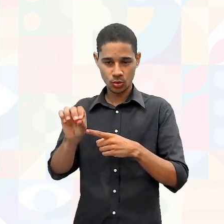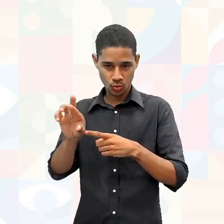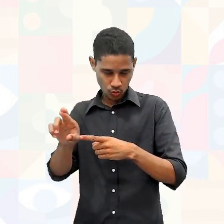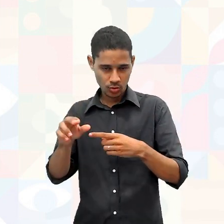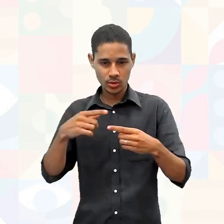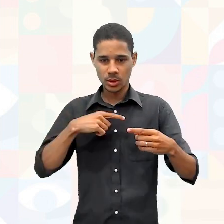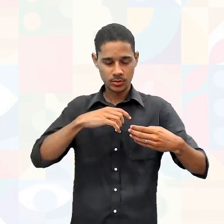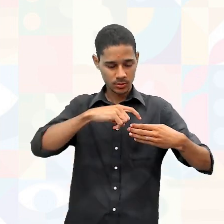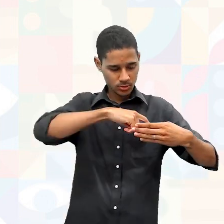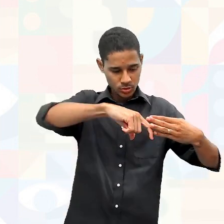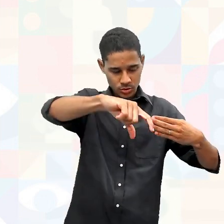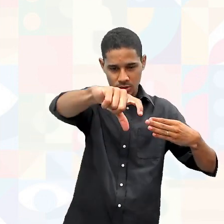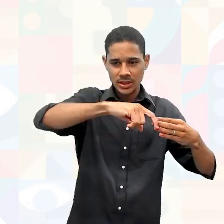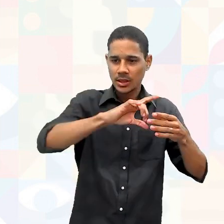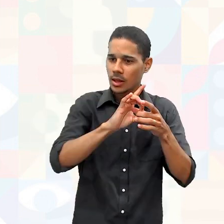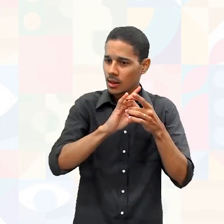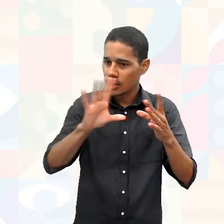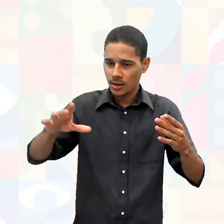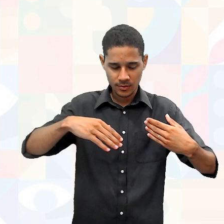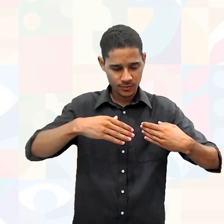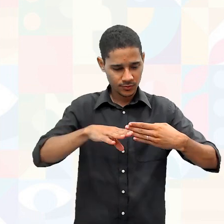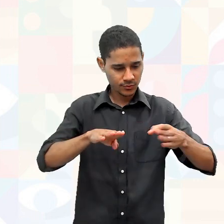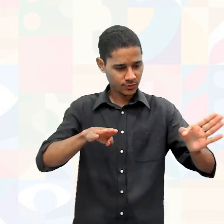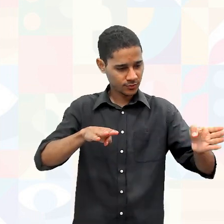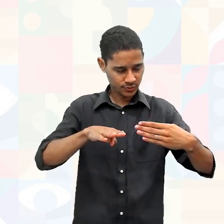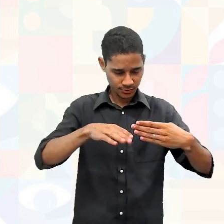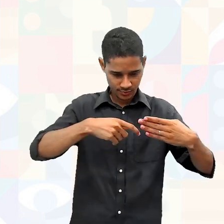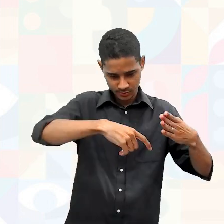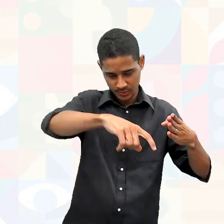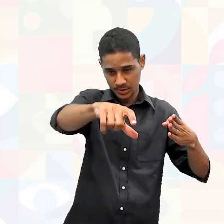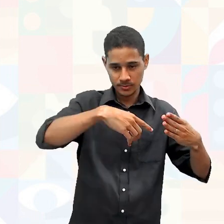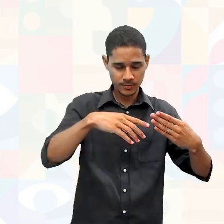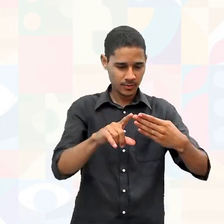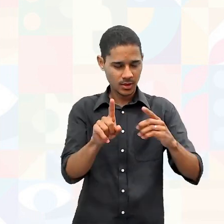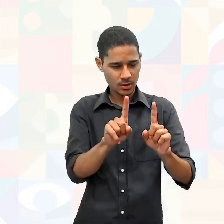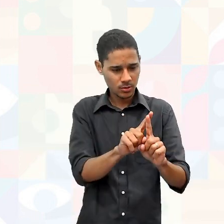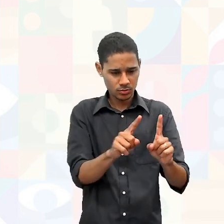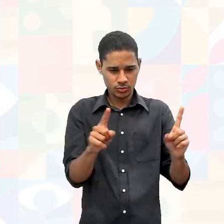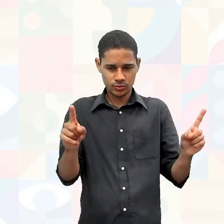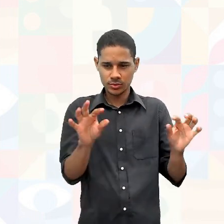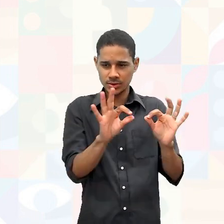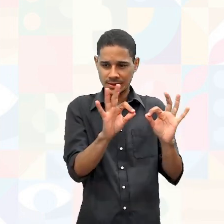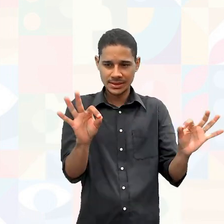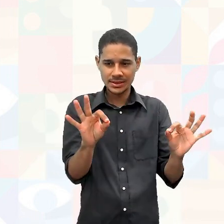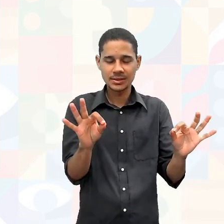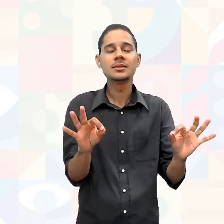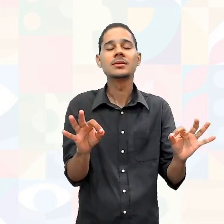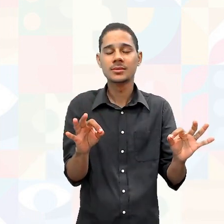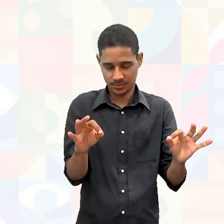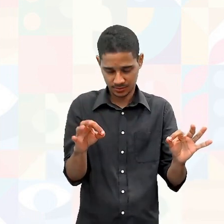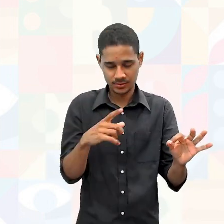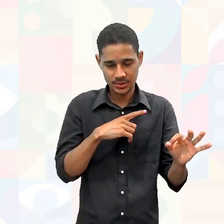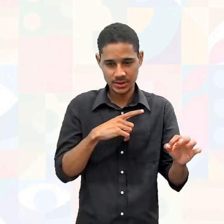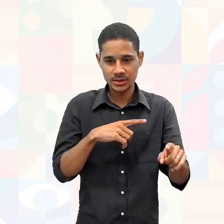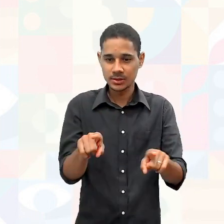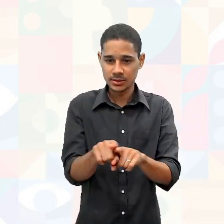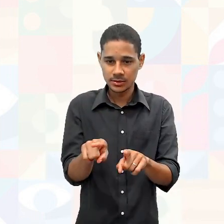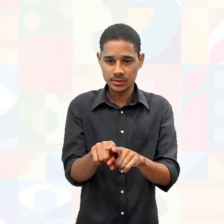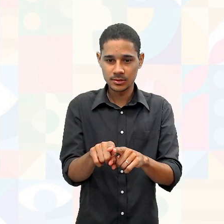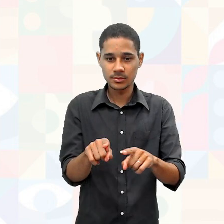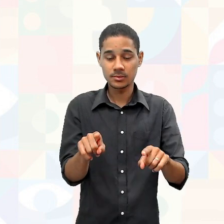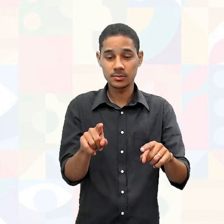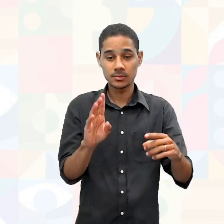livre, né? O espaço onde as pessoas podem passar, a largura da folha da porta e os batentes, né? Essa parte da